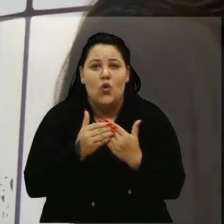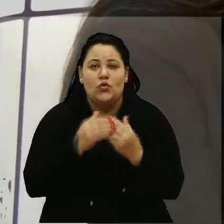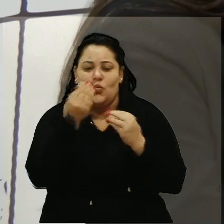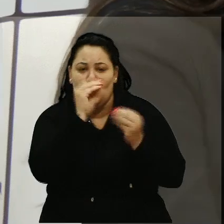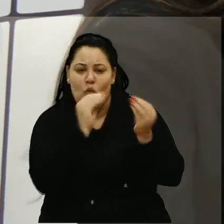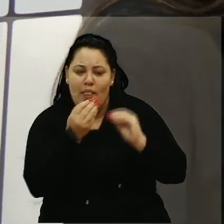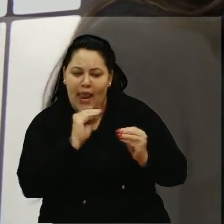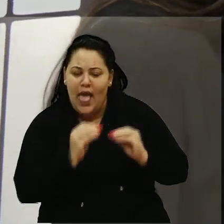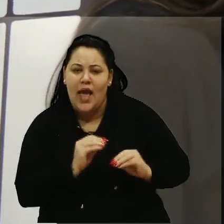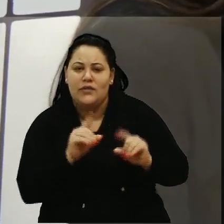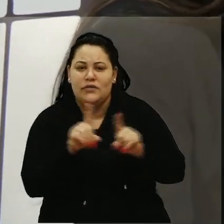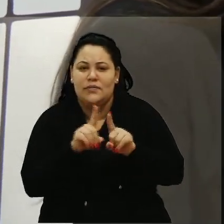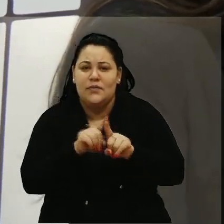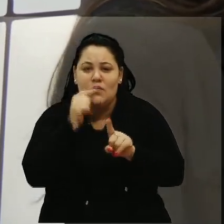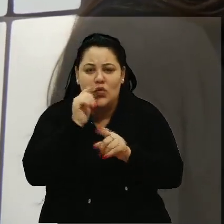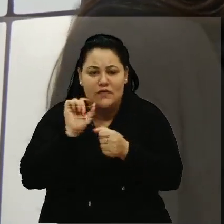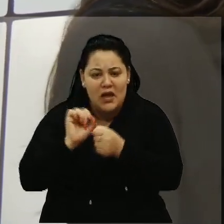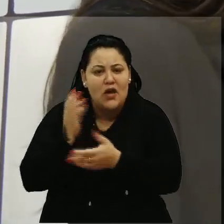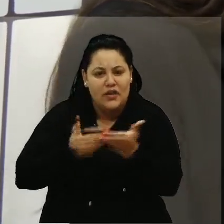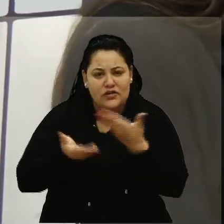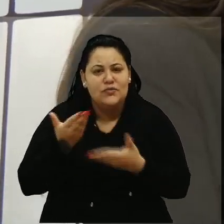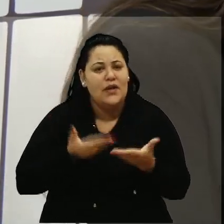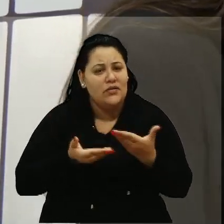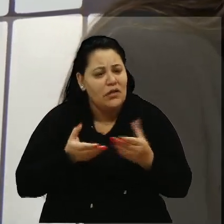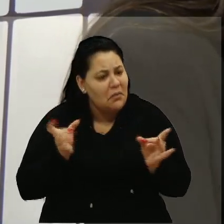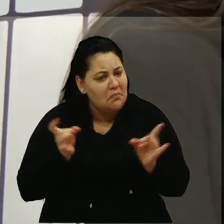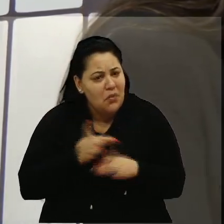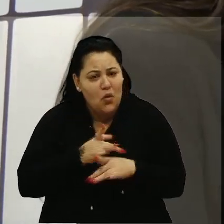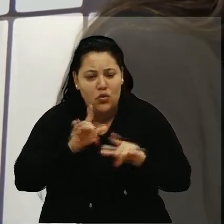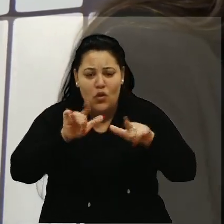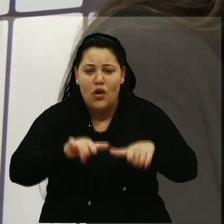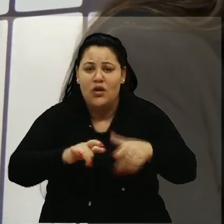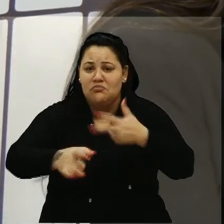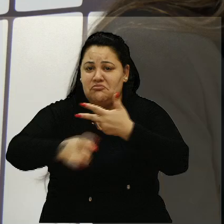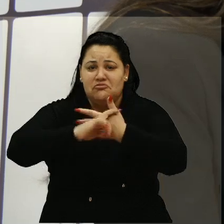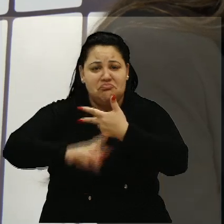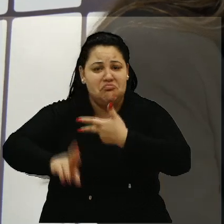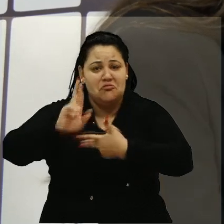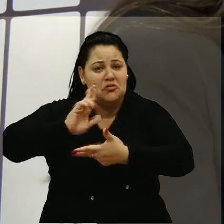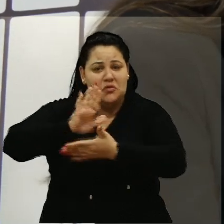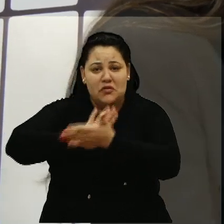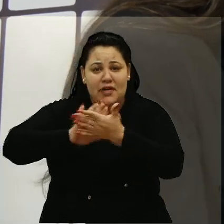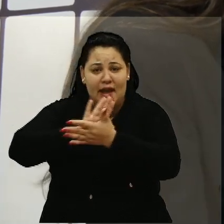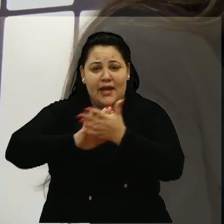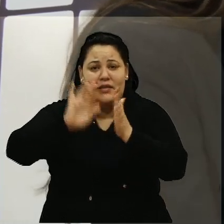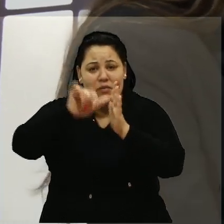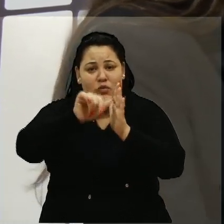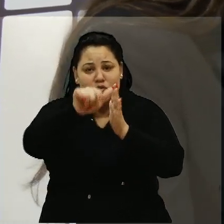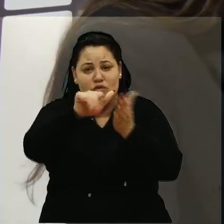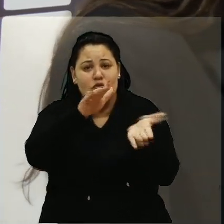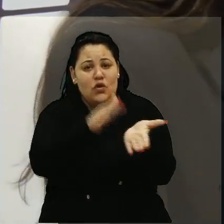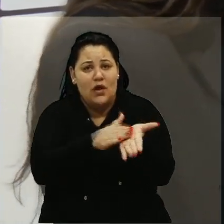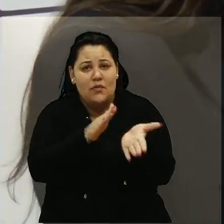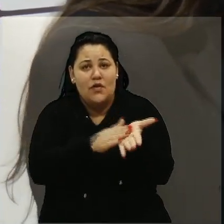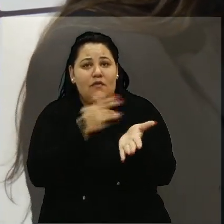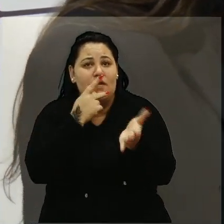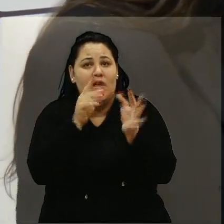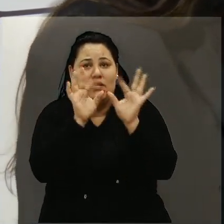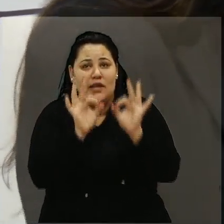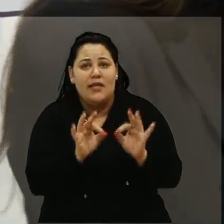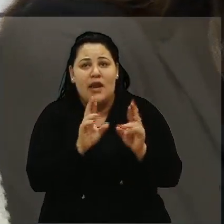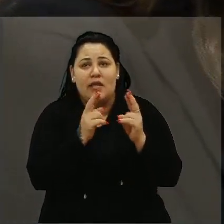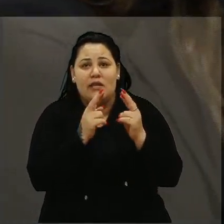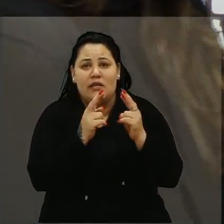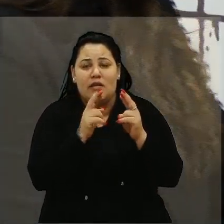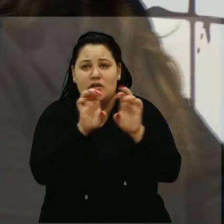modelado para atendimento mesmo. E o Executivo não deu nenhuma resposta para a senhora depois que a senhora cobrou nessa questão da